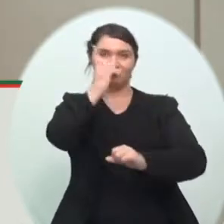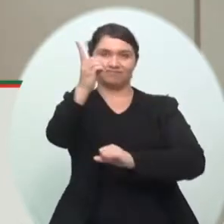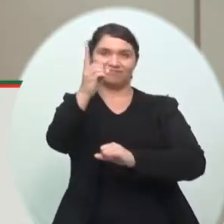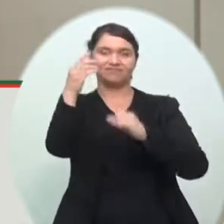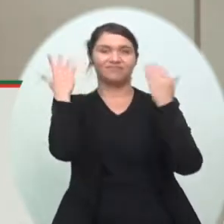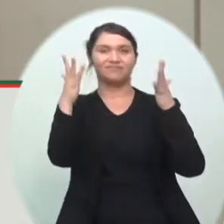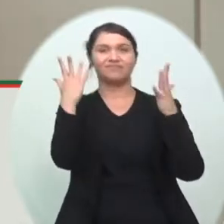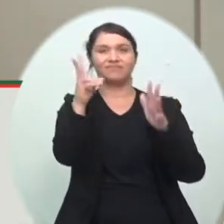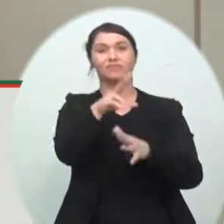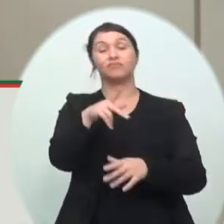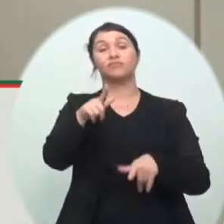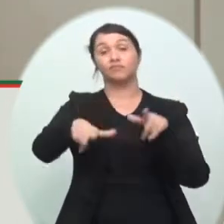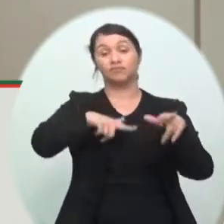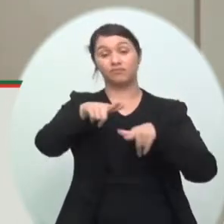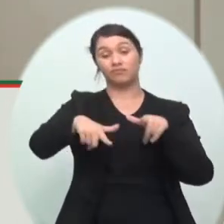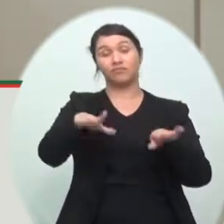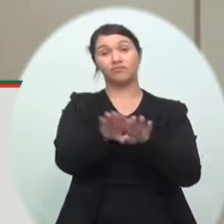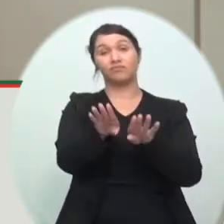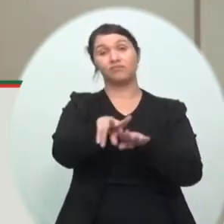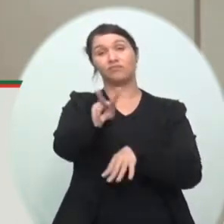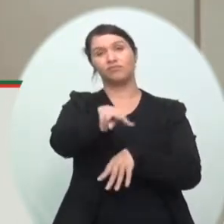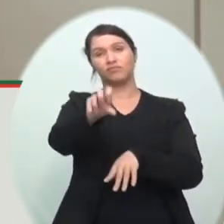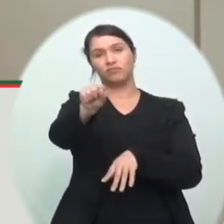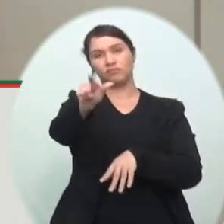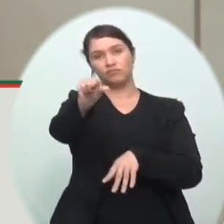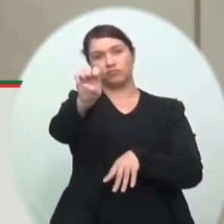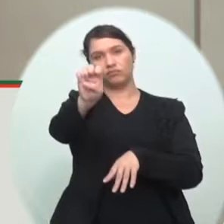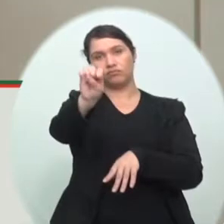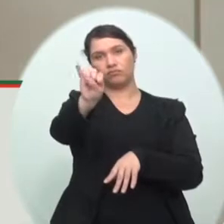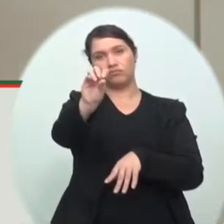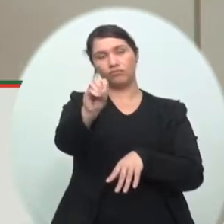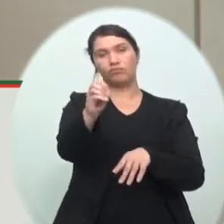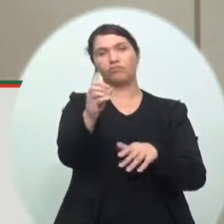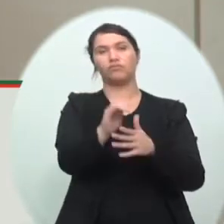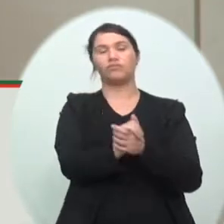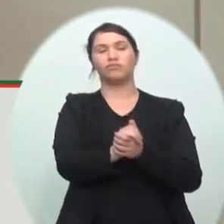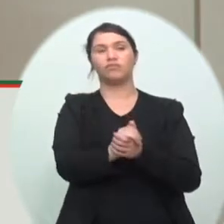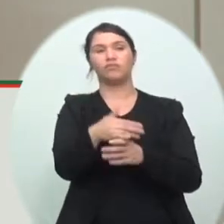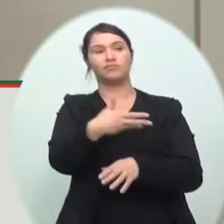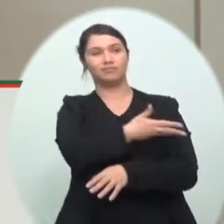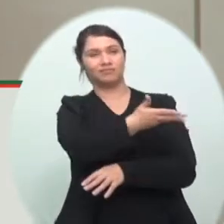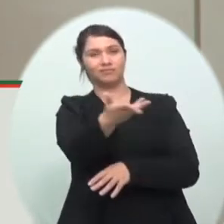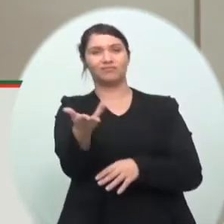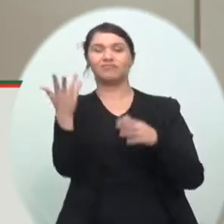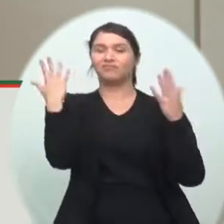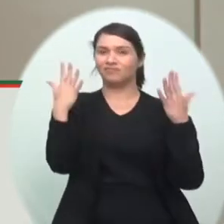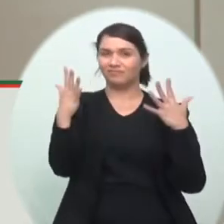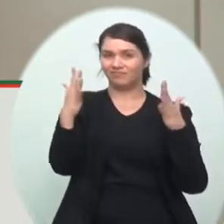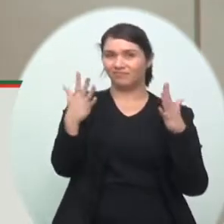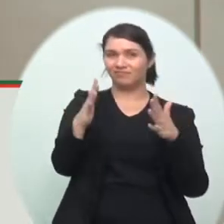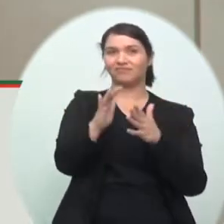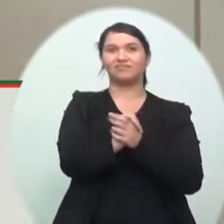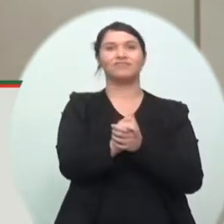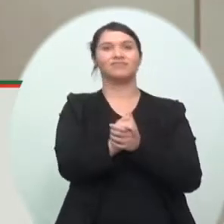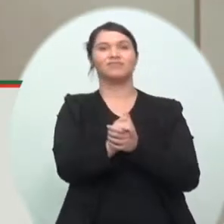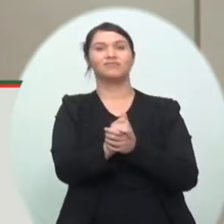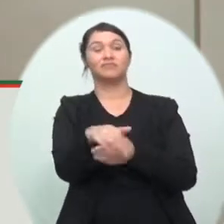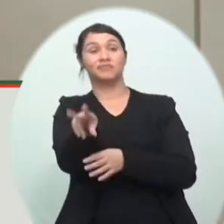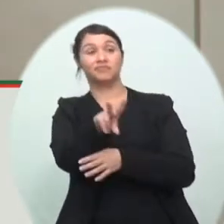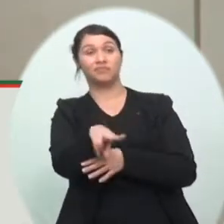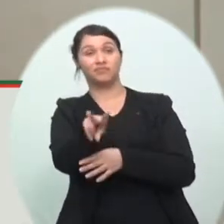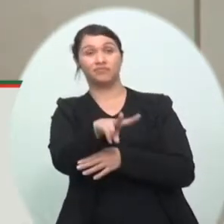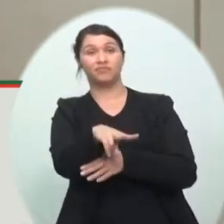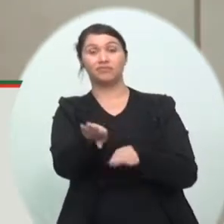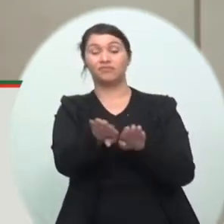vereador Salete, por trazer essa emoção de aplauso a essa casa, e vocês serem aplaudidos nesse momento por todos os vereadores